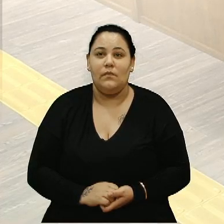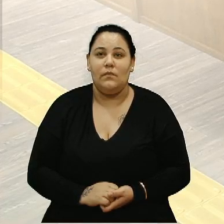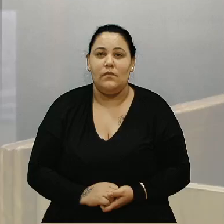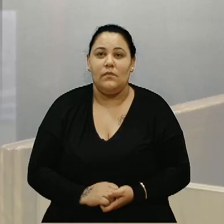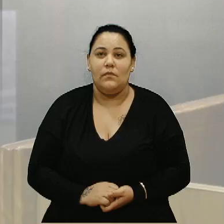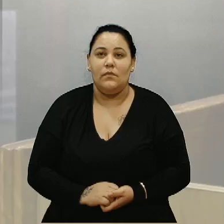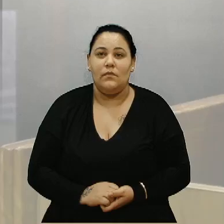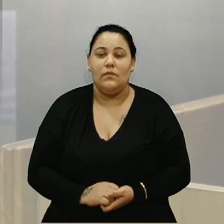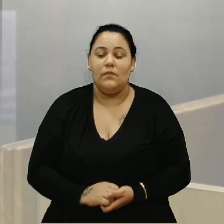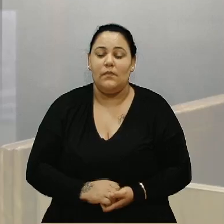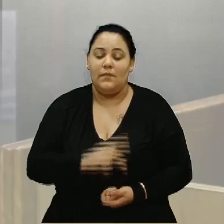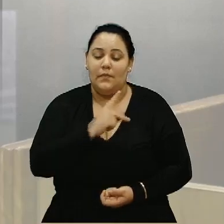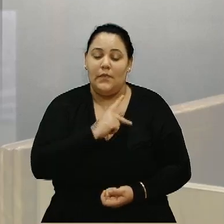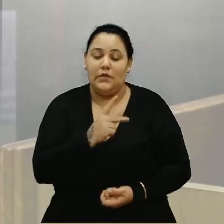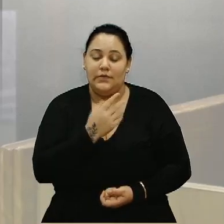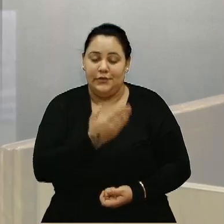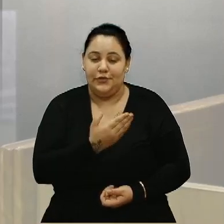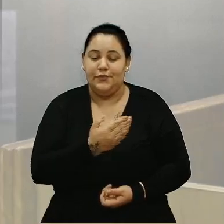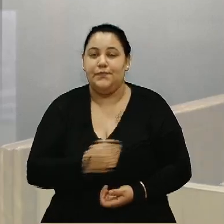Senhora presidente,